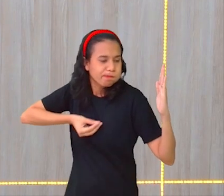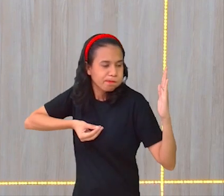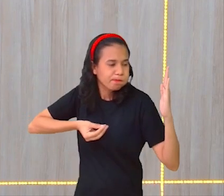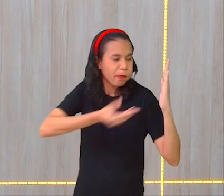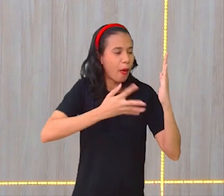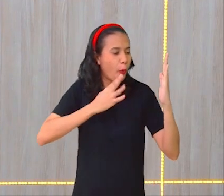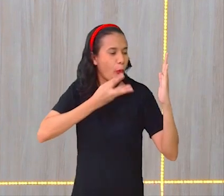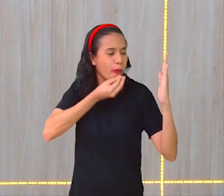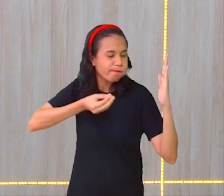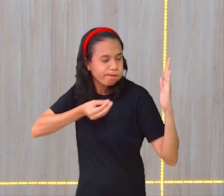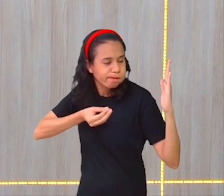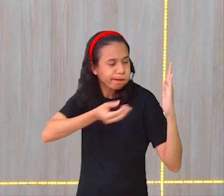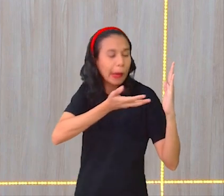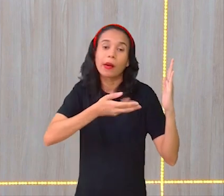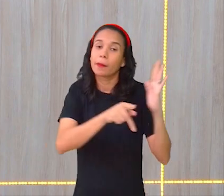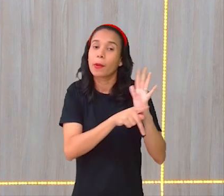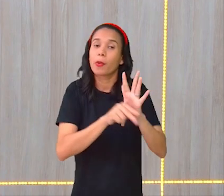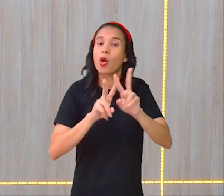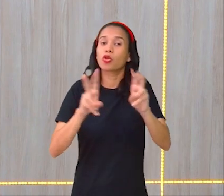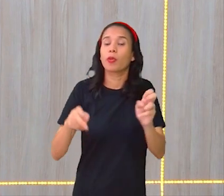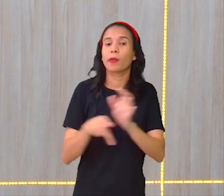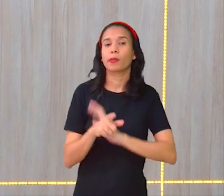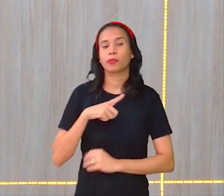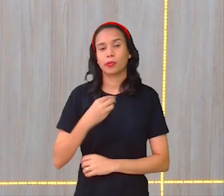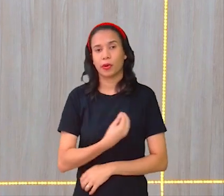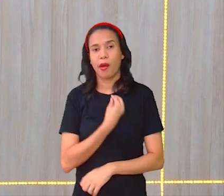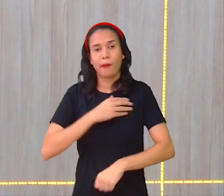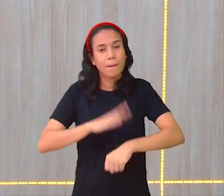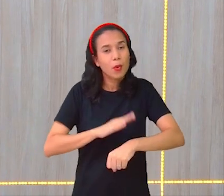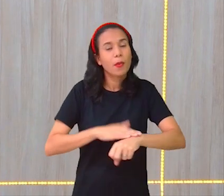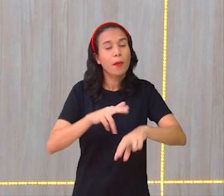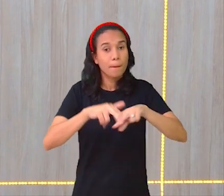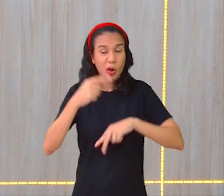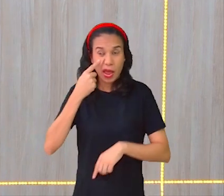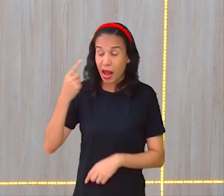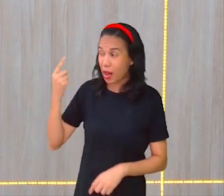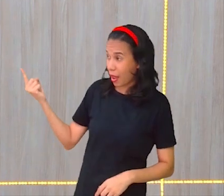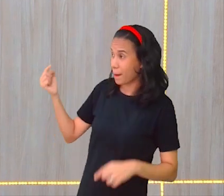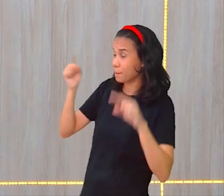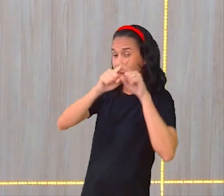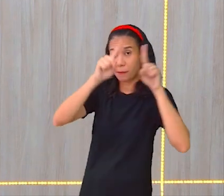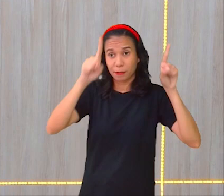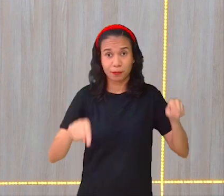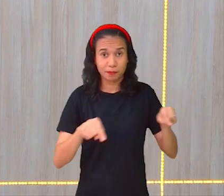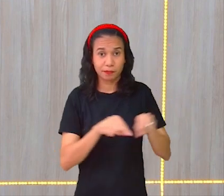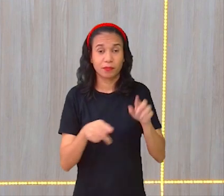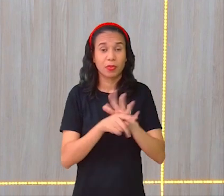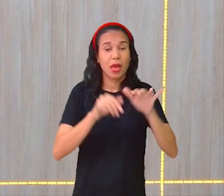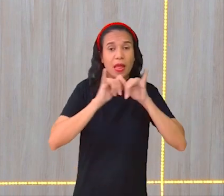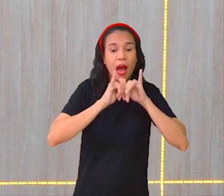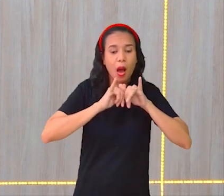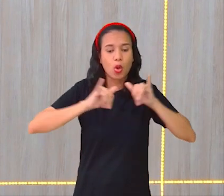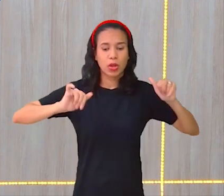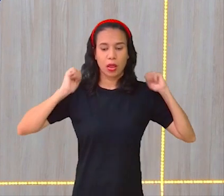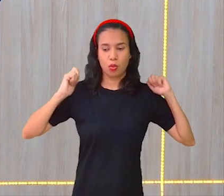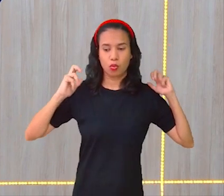de conhecimento, né, sobre aquele momento. Então, essa obra dele, essa da Anunciação, é